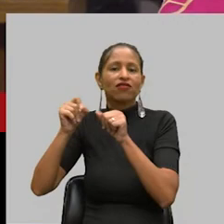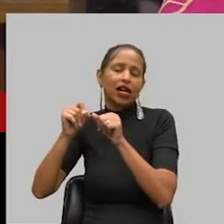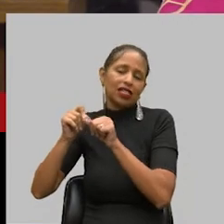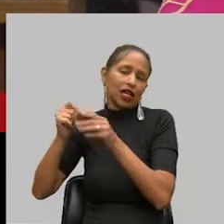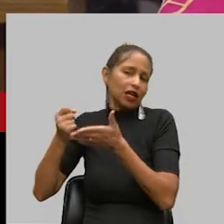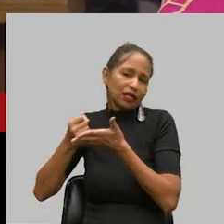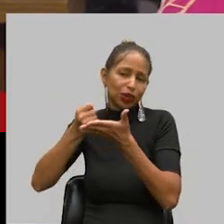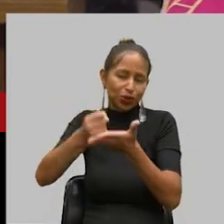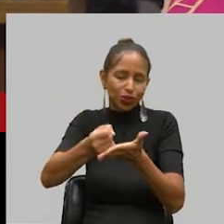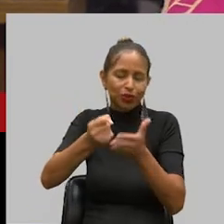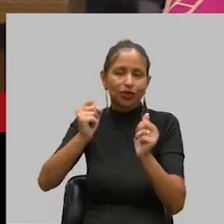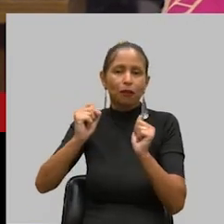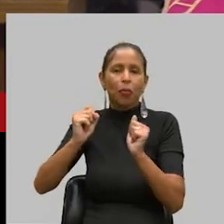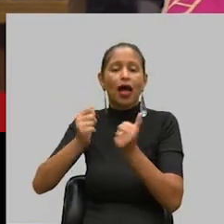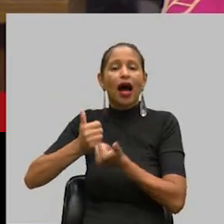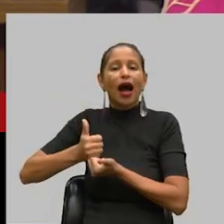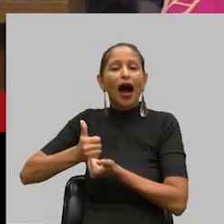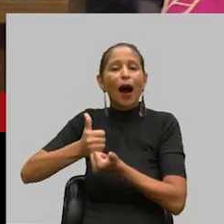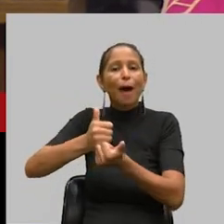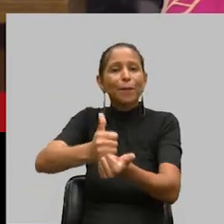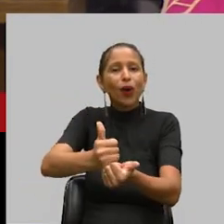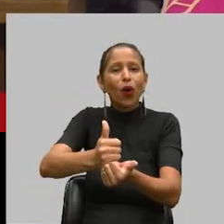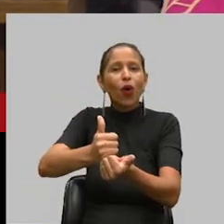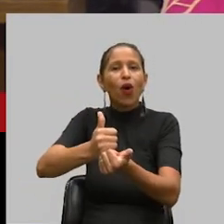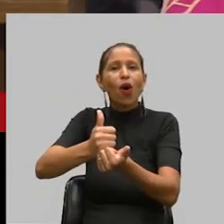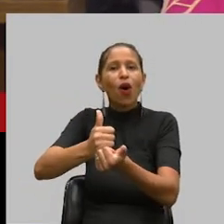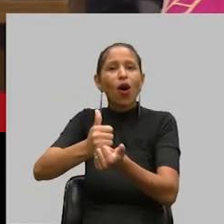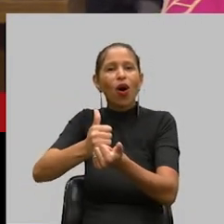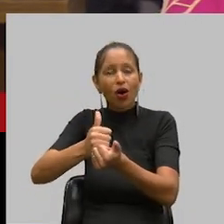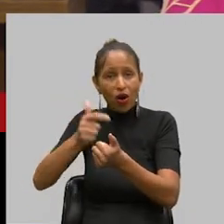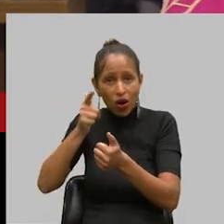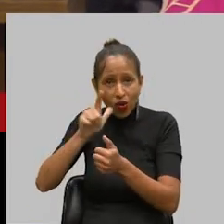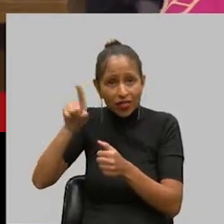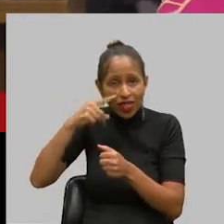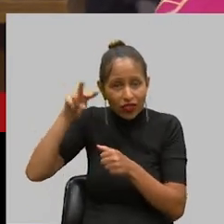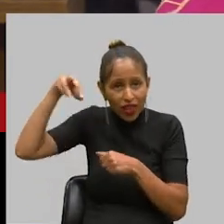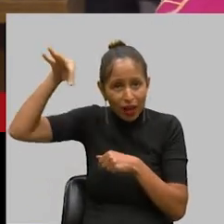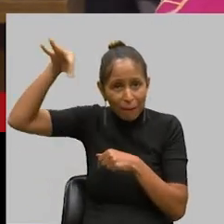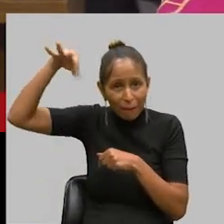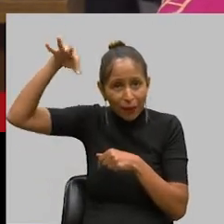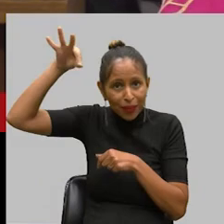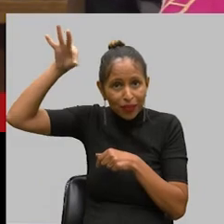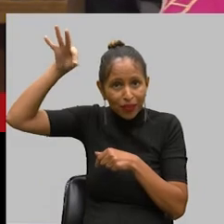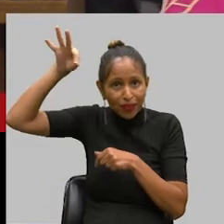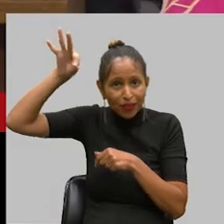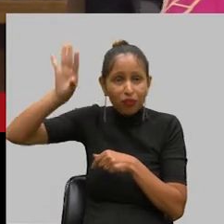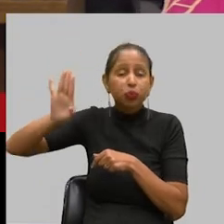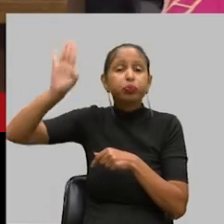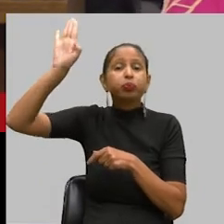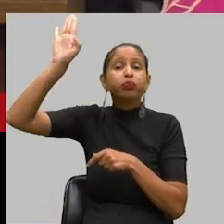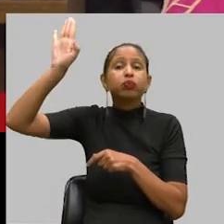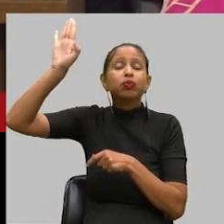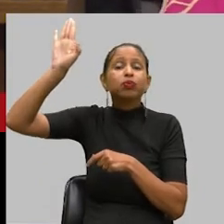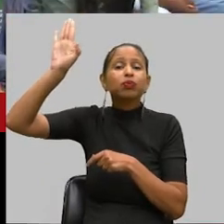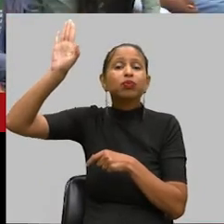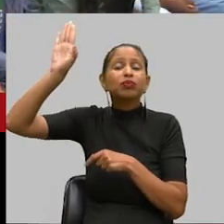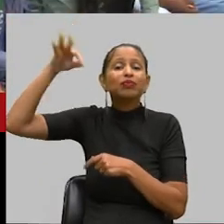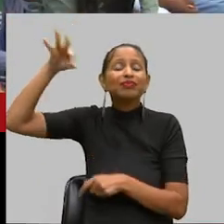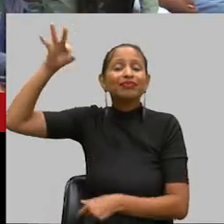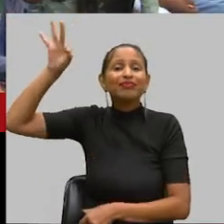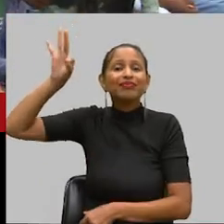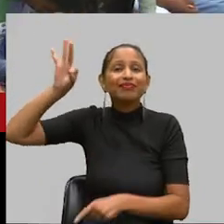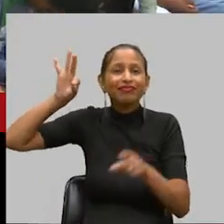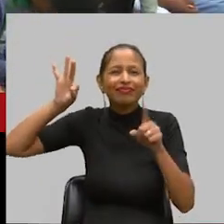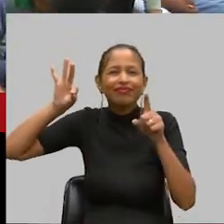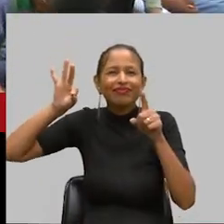contribuição apoio lá do vamos lá conseguiram localizar quem localizou levanta aí tá